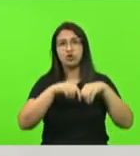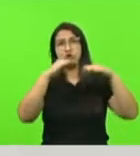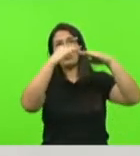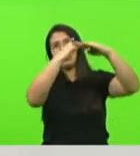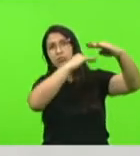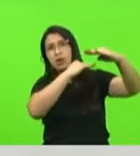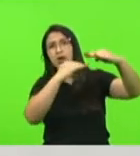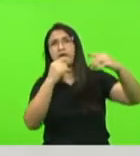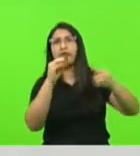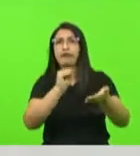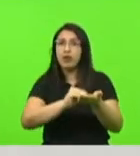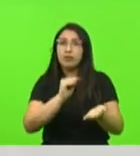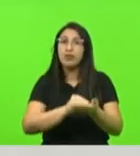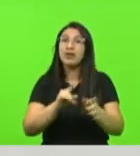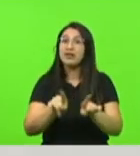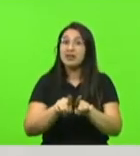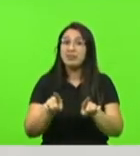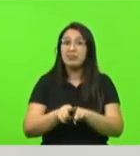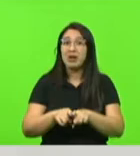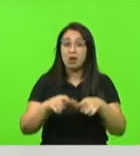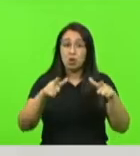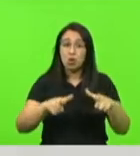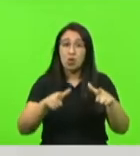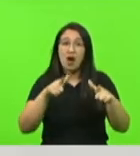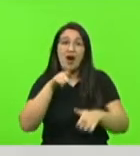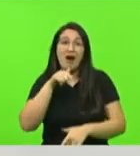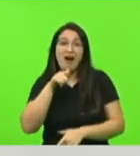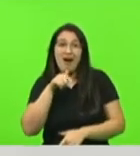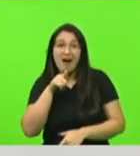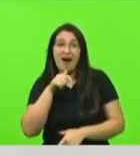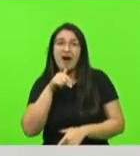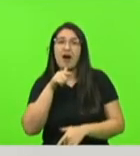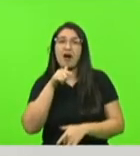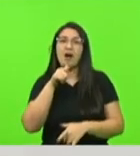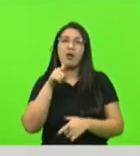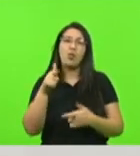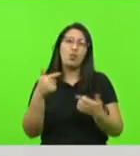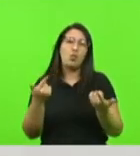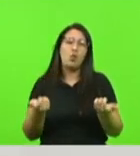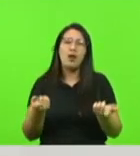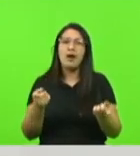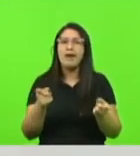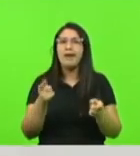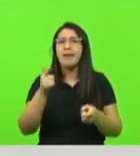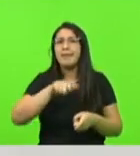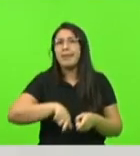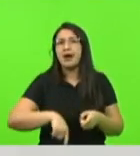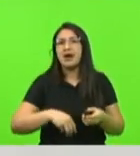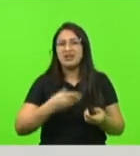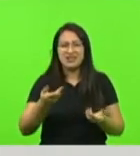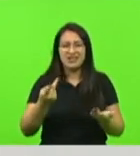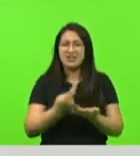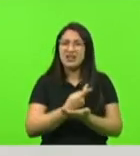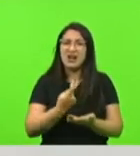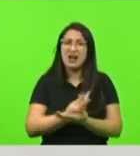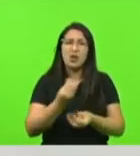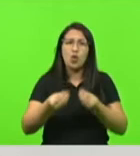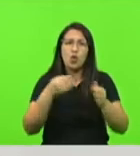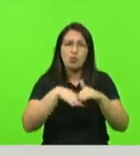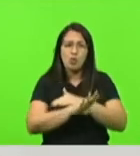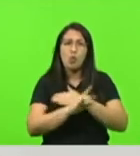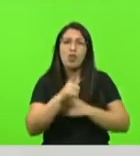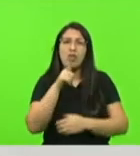como caixas d'água que são inadequadas, armazenamento de água inadequado,